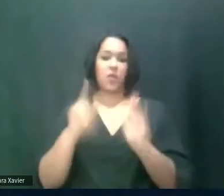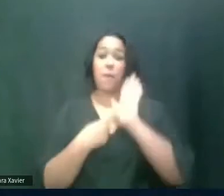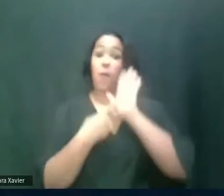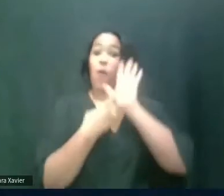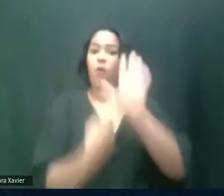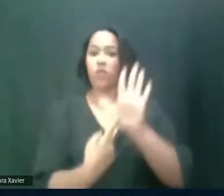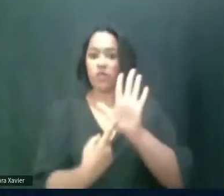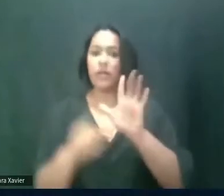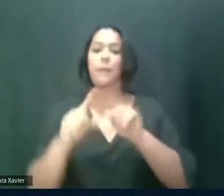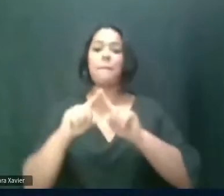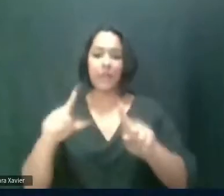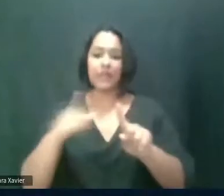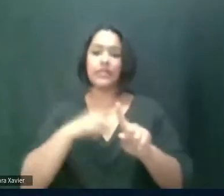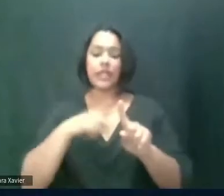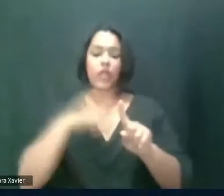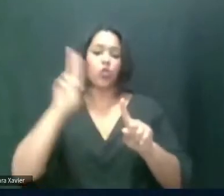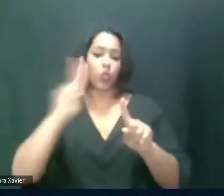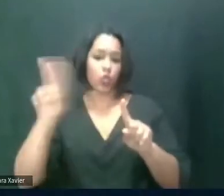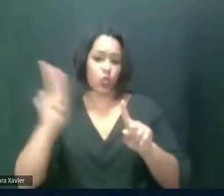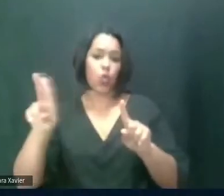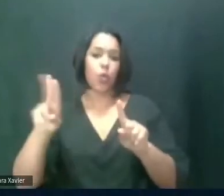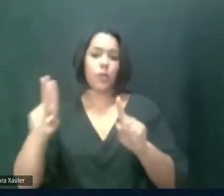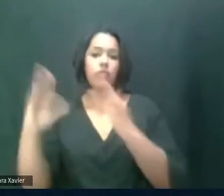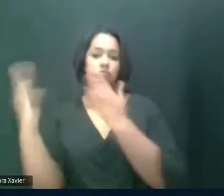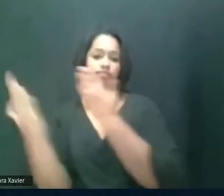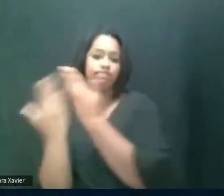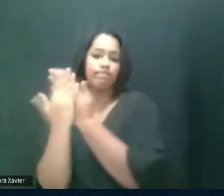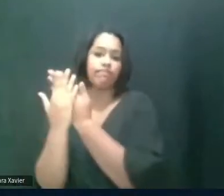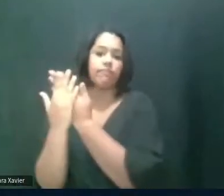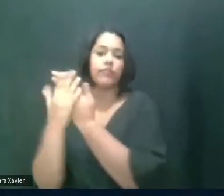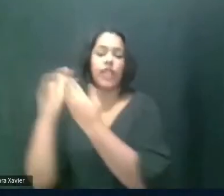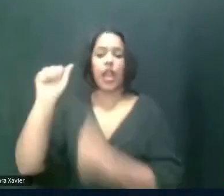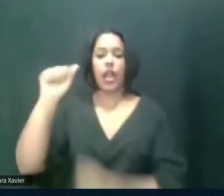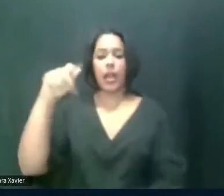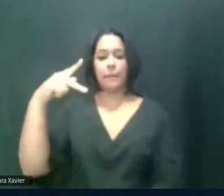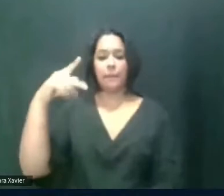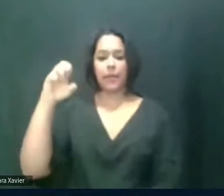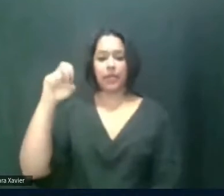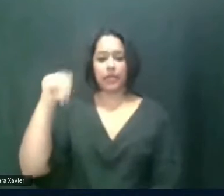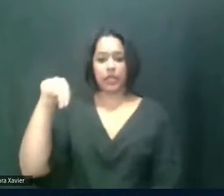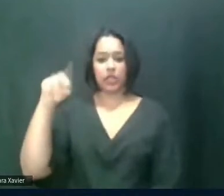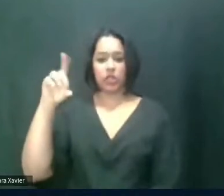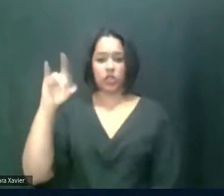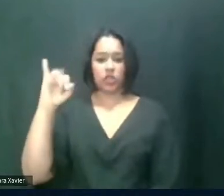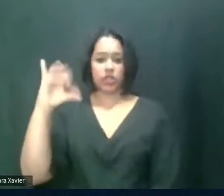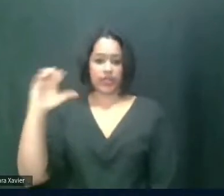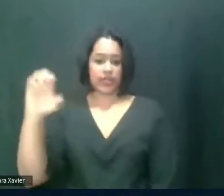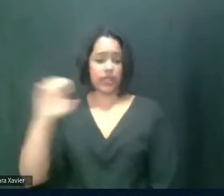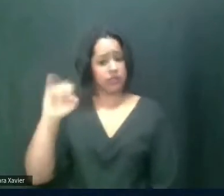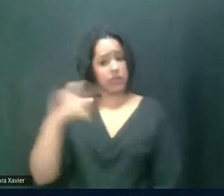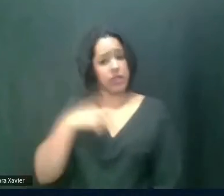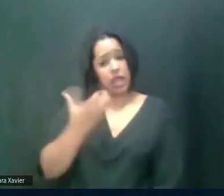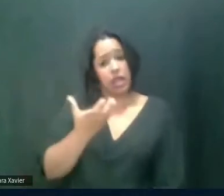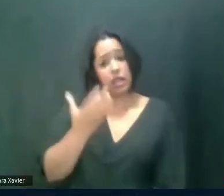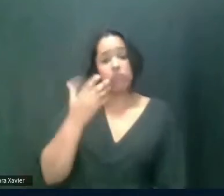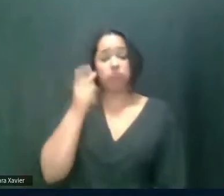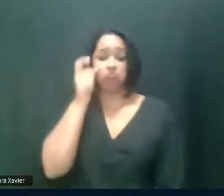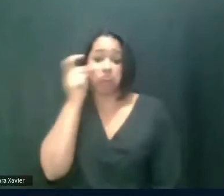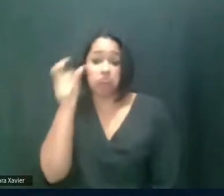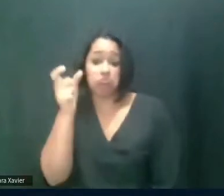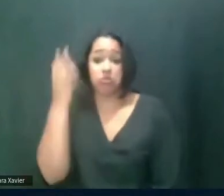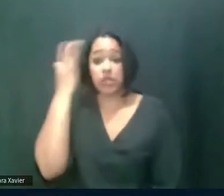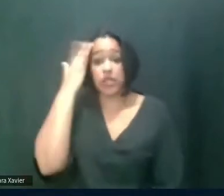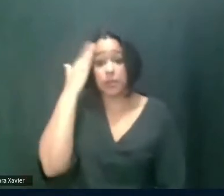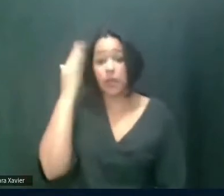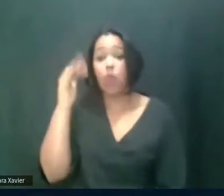constam na dissertação lá no apêndice. Então, a pessoa que tiver interesse em saber realmente quais foram os